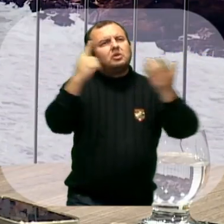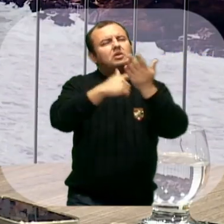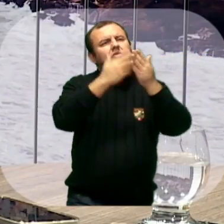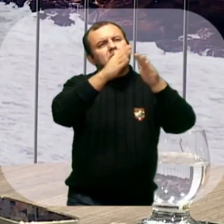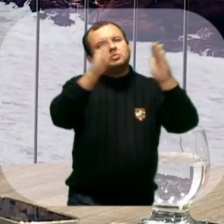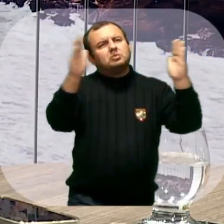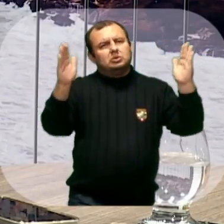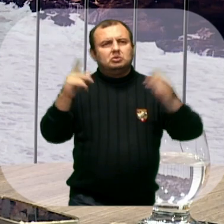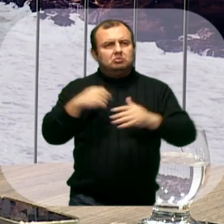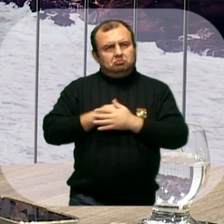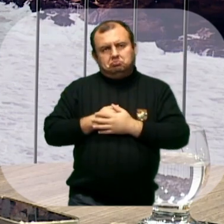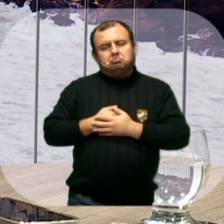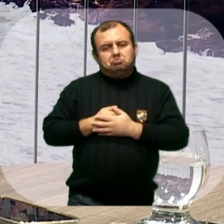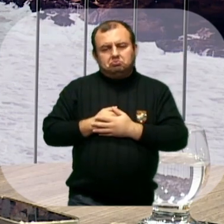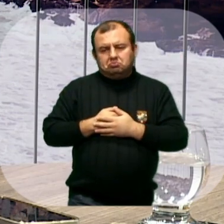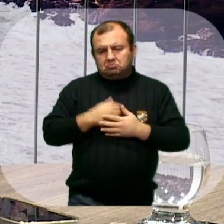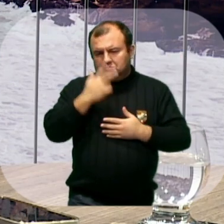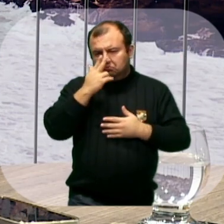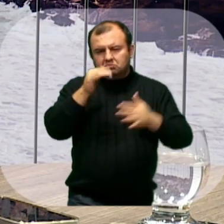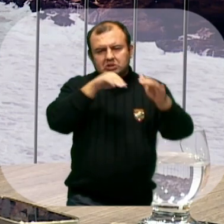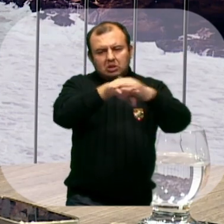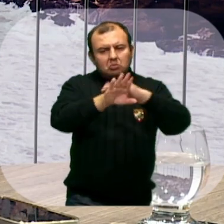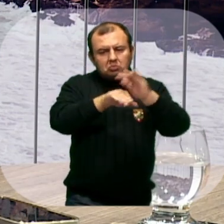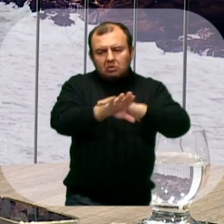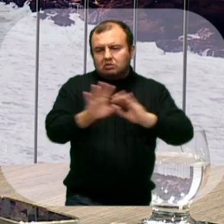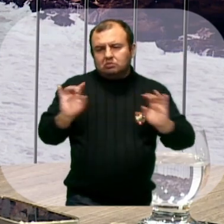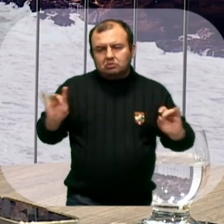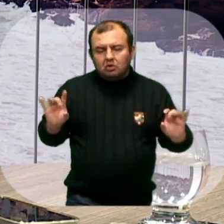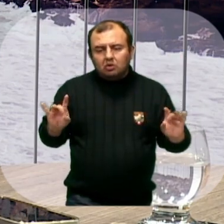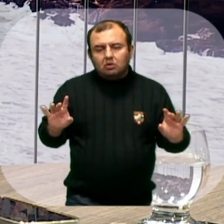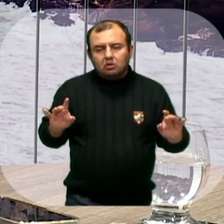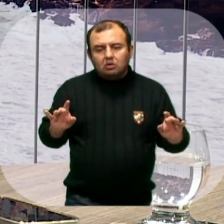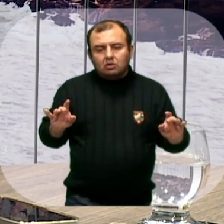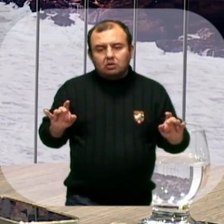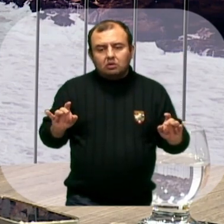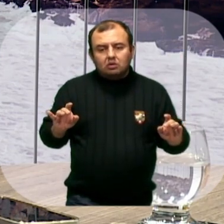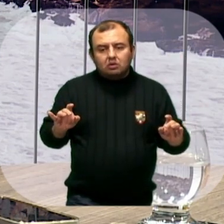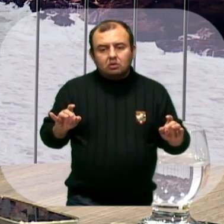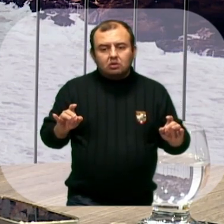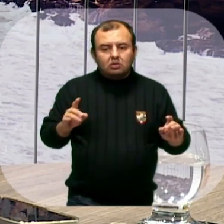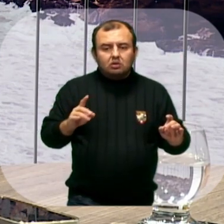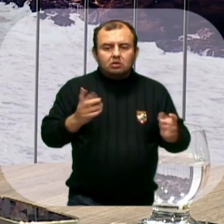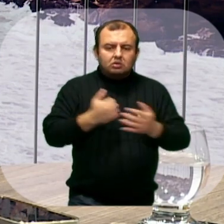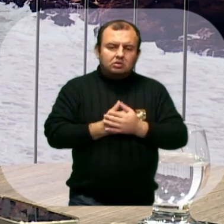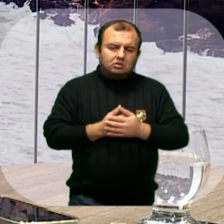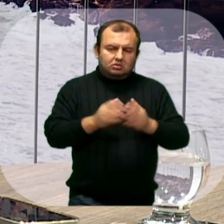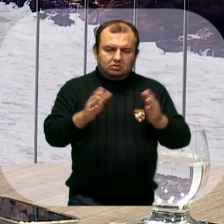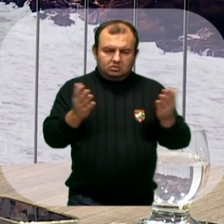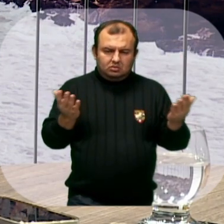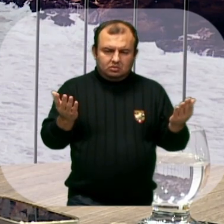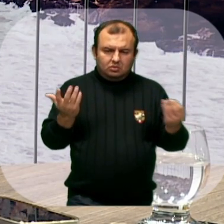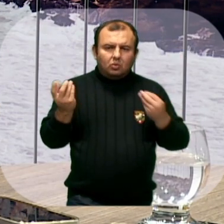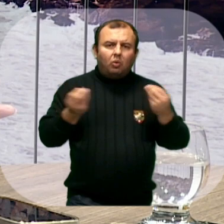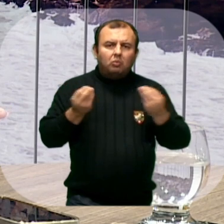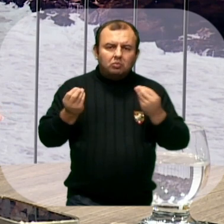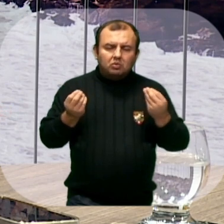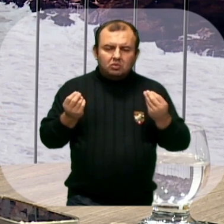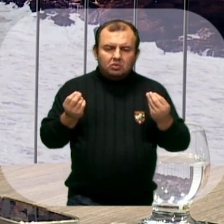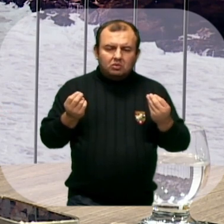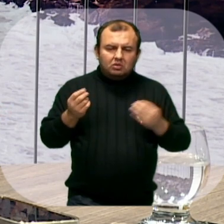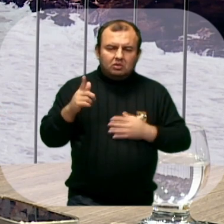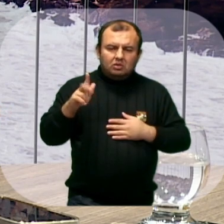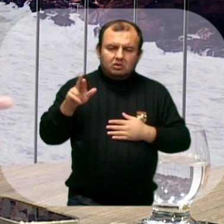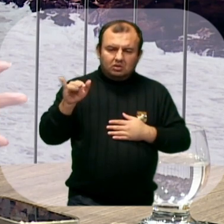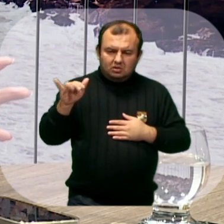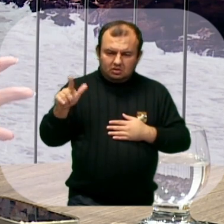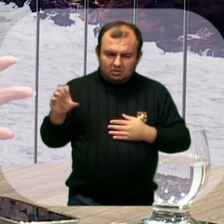livros aparentemente guardados, né? Num armário lá no Restauro. Eu abri assim, como assim? Graciliano